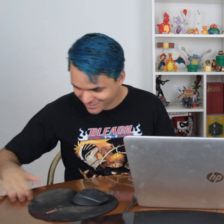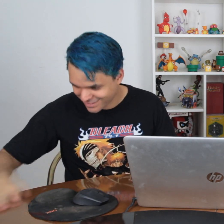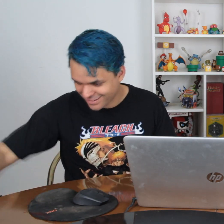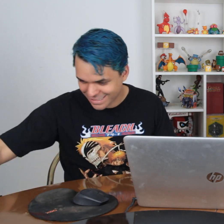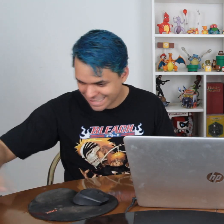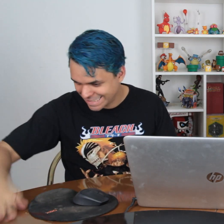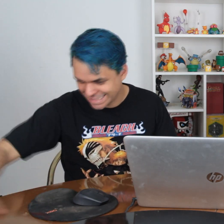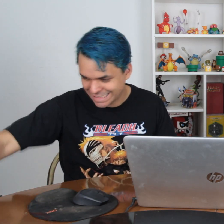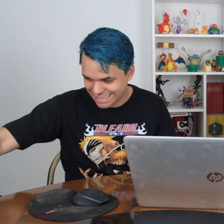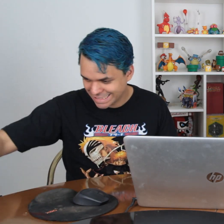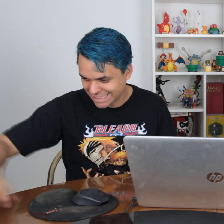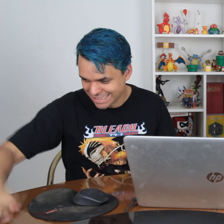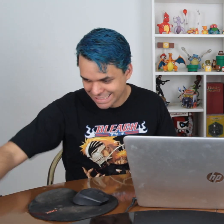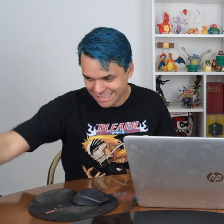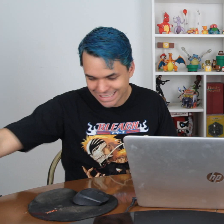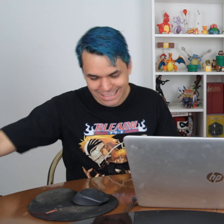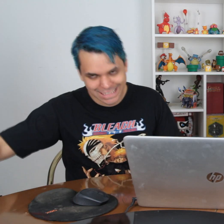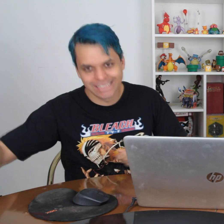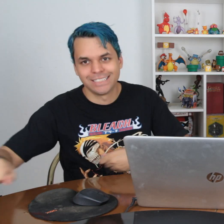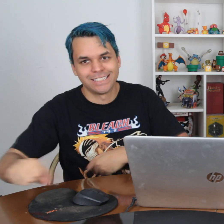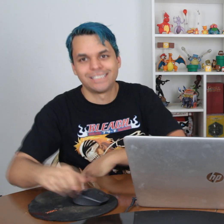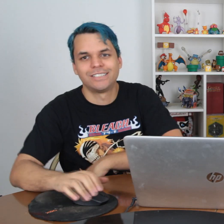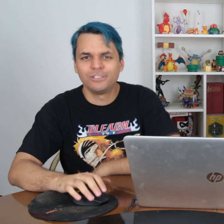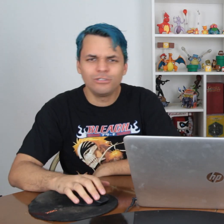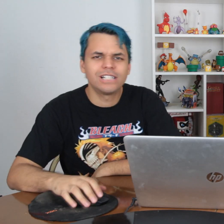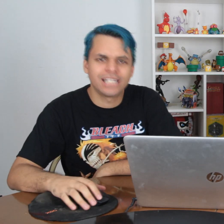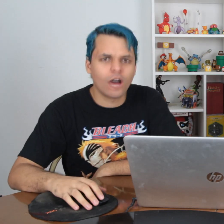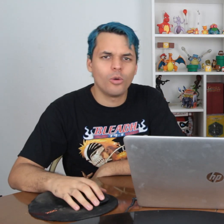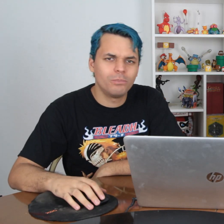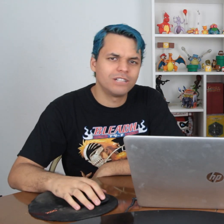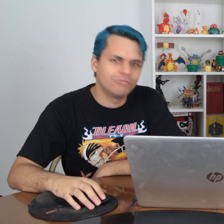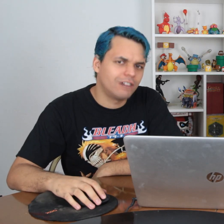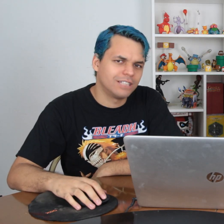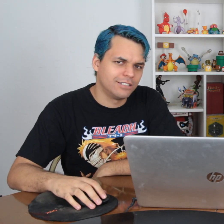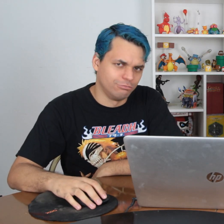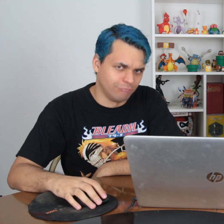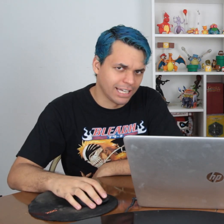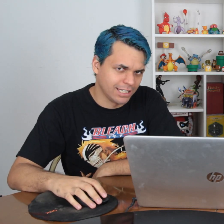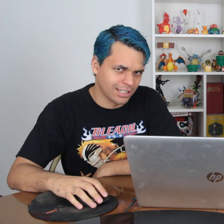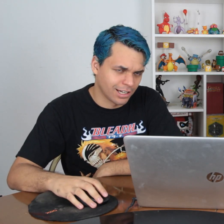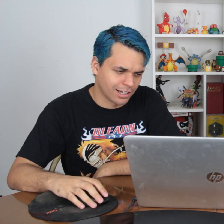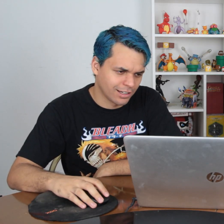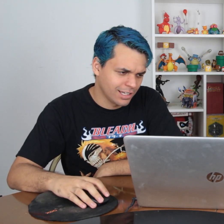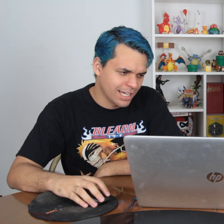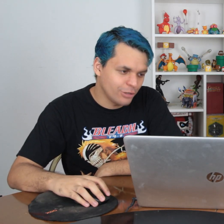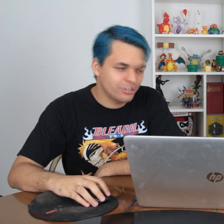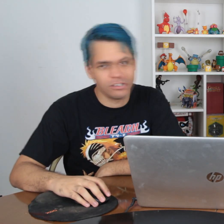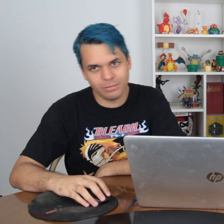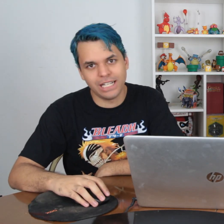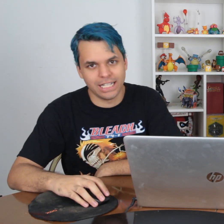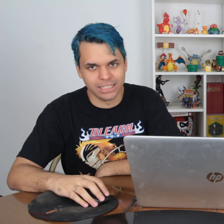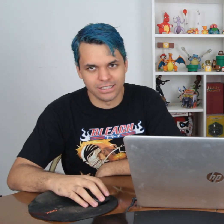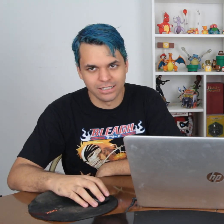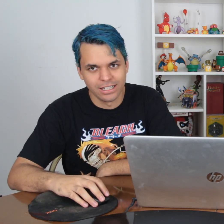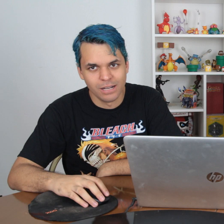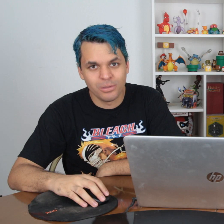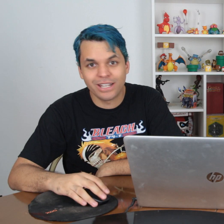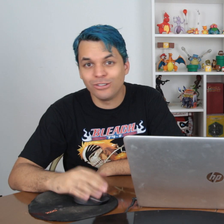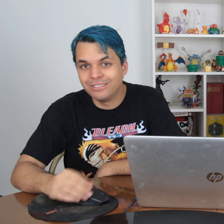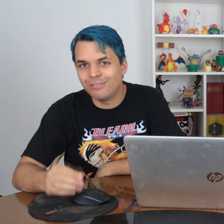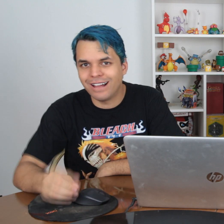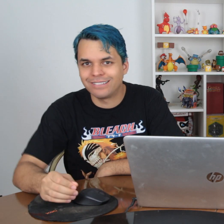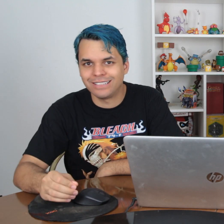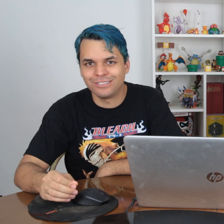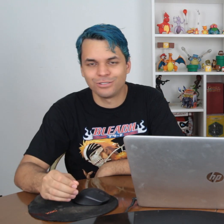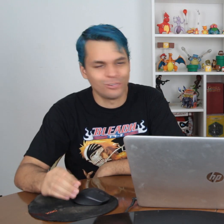candidatos que fazem coisas diferentes pra conquistar seu voto! Do canal Manual da Zoeira! É. Eu não sei o que esperar, gente,